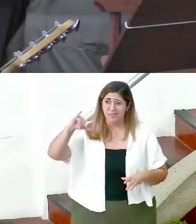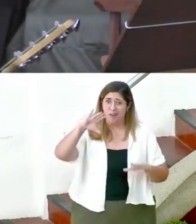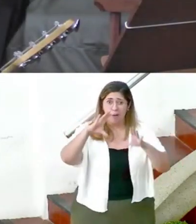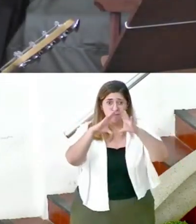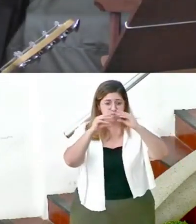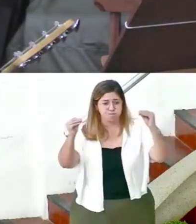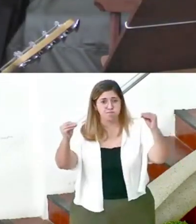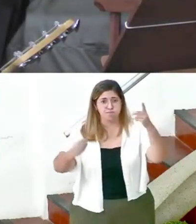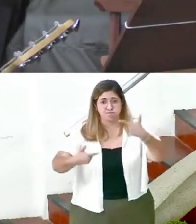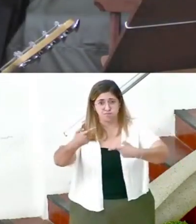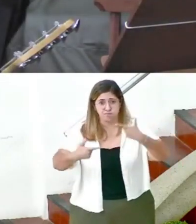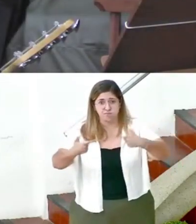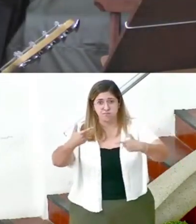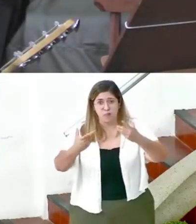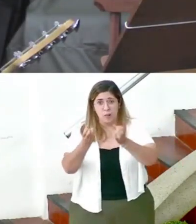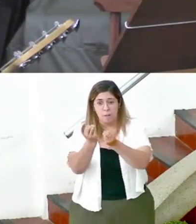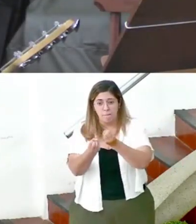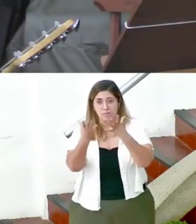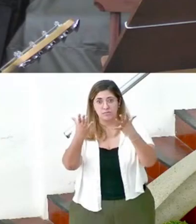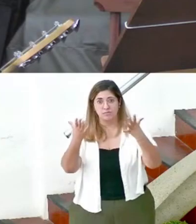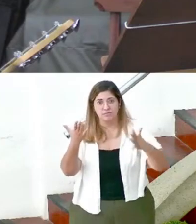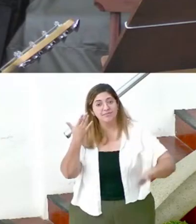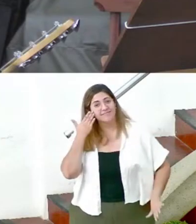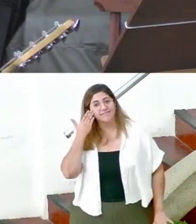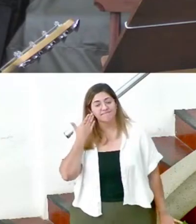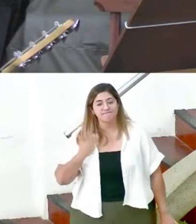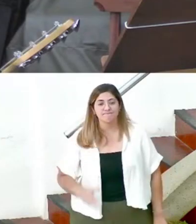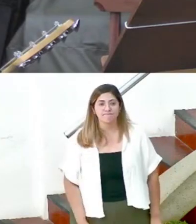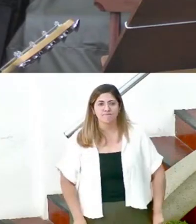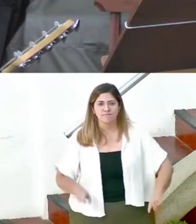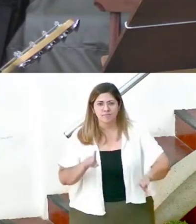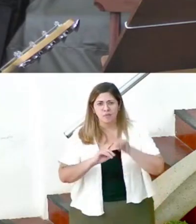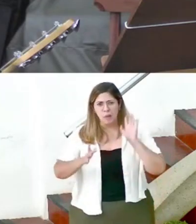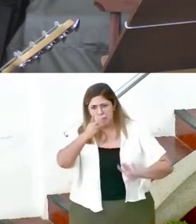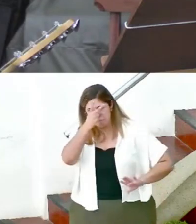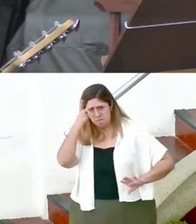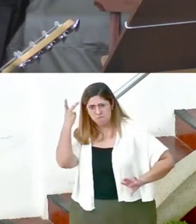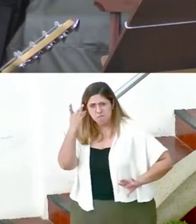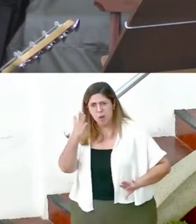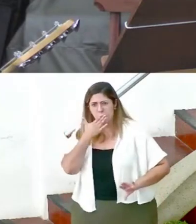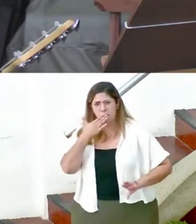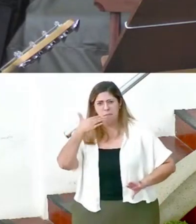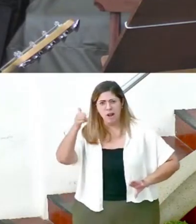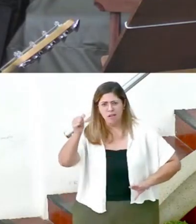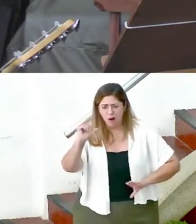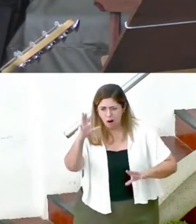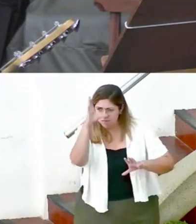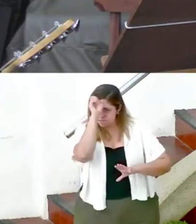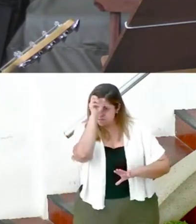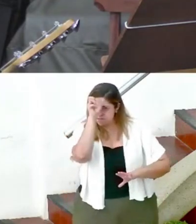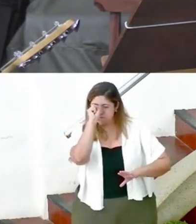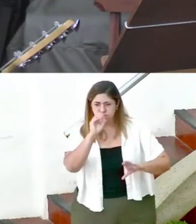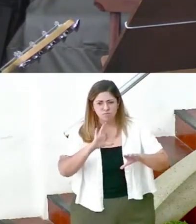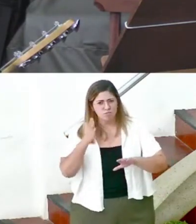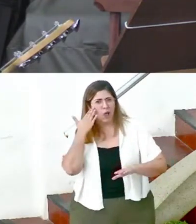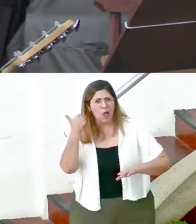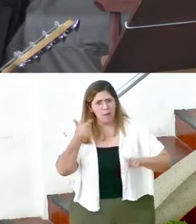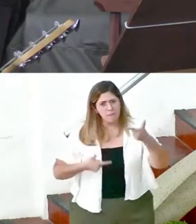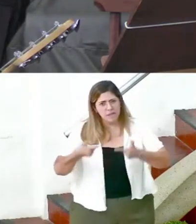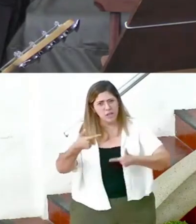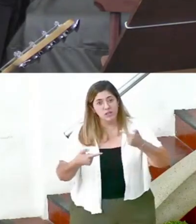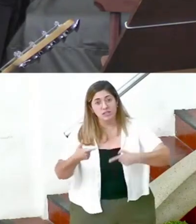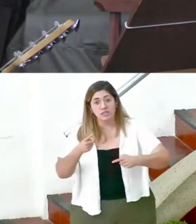mundo, as pessoas mais preparadas, nem sempre venciam. E então, quando ele volta dessa batalha, o